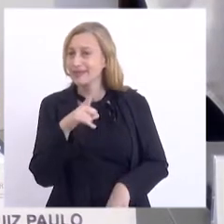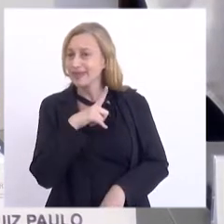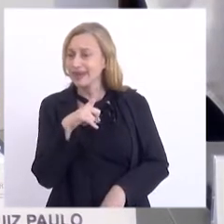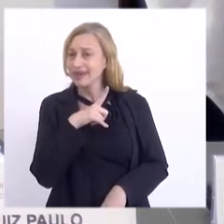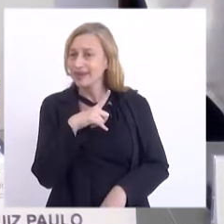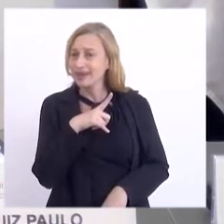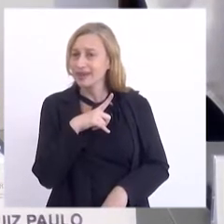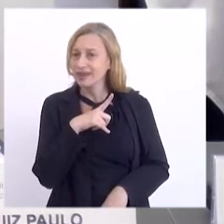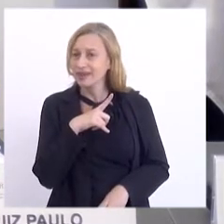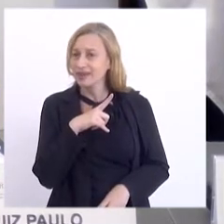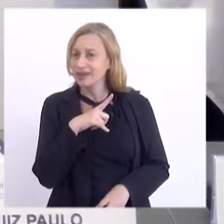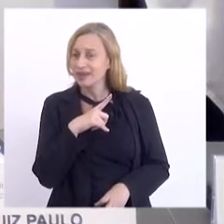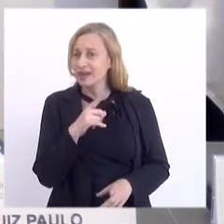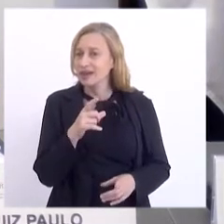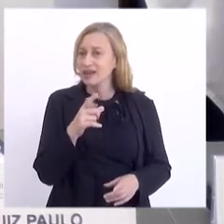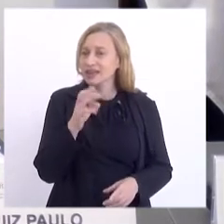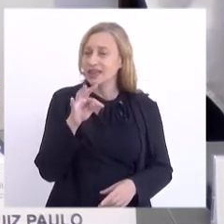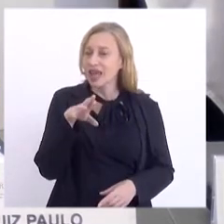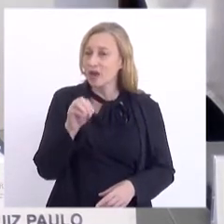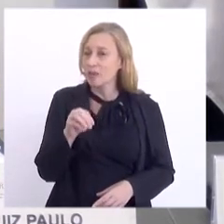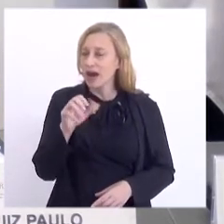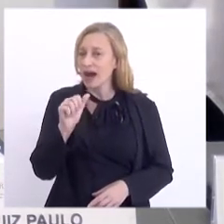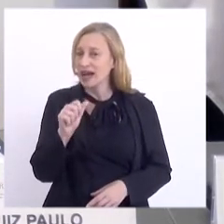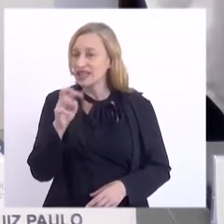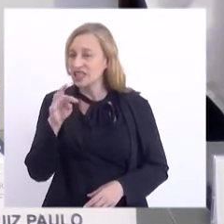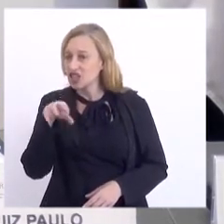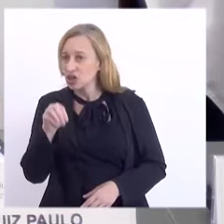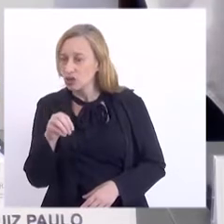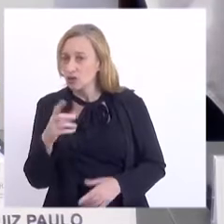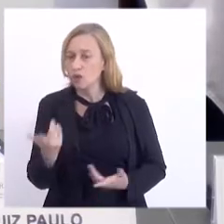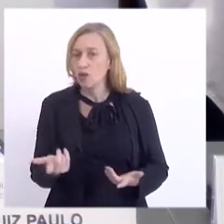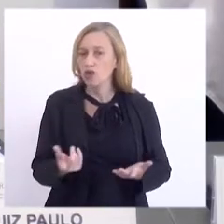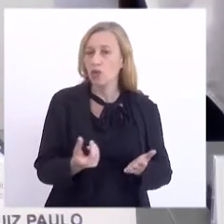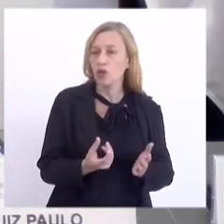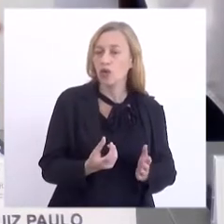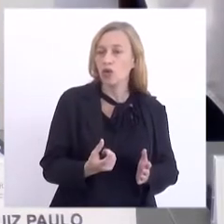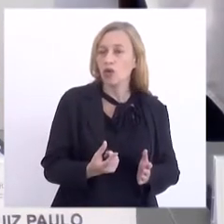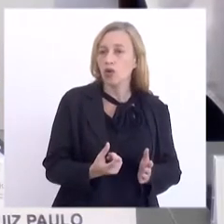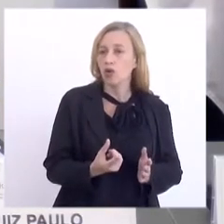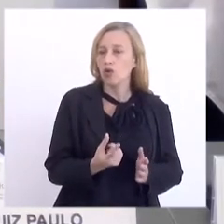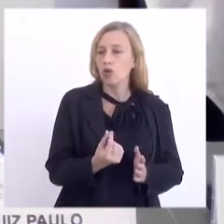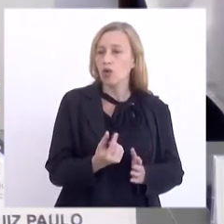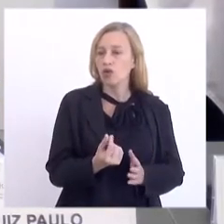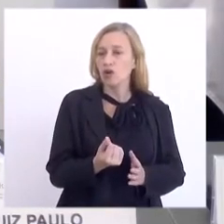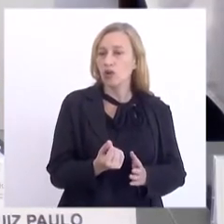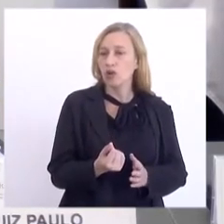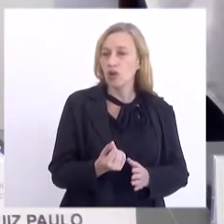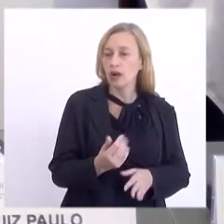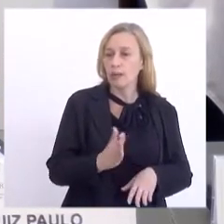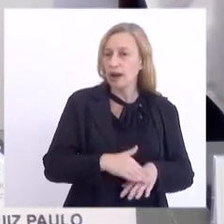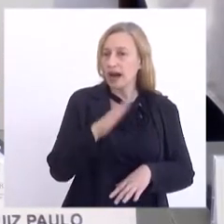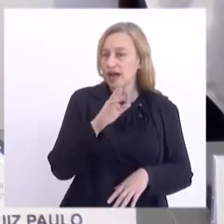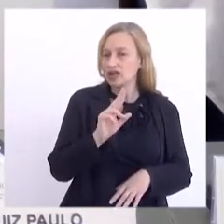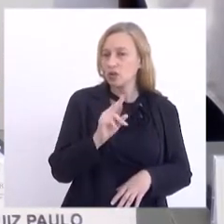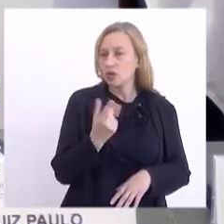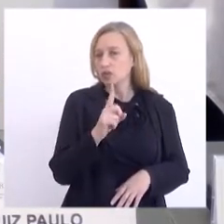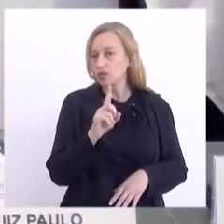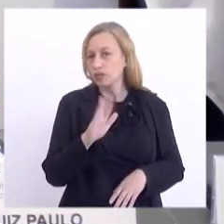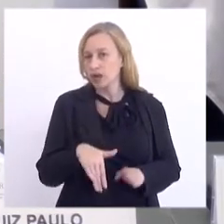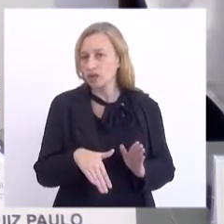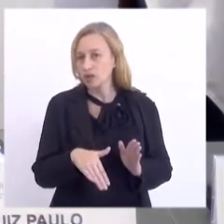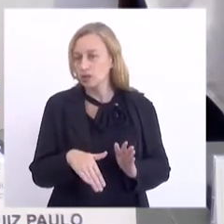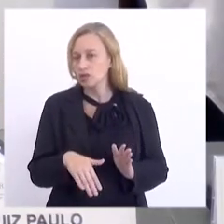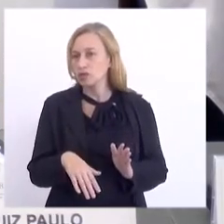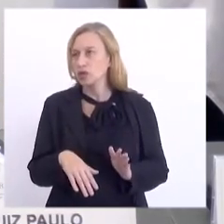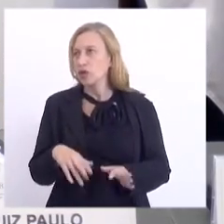é termo aditivo ou com o vento de valor ou sem aumento de valor Porque jamais